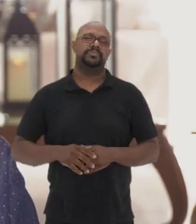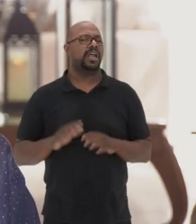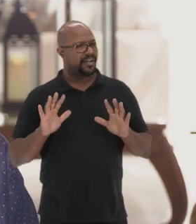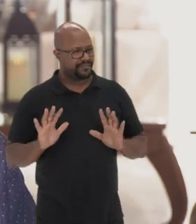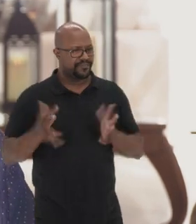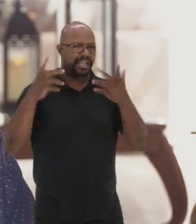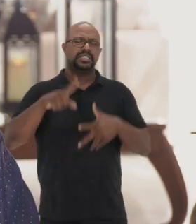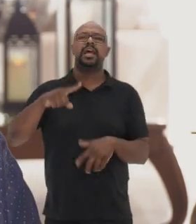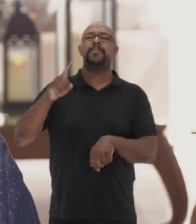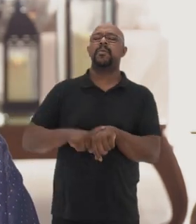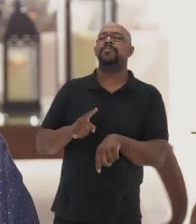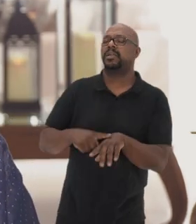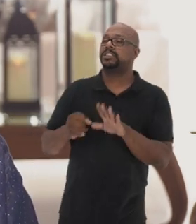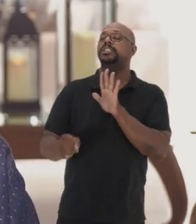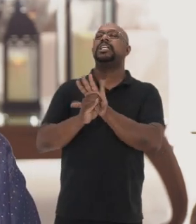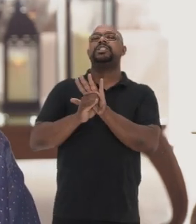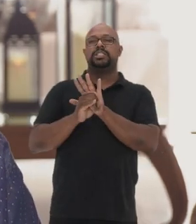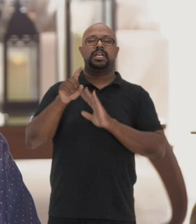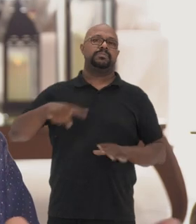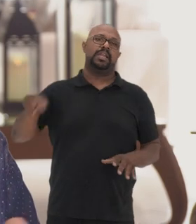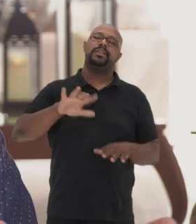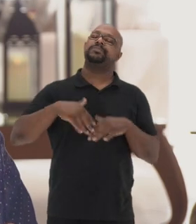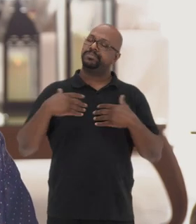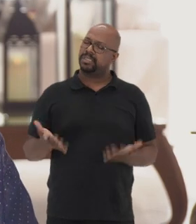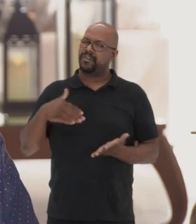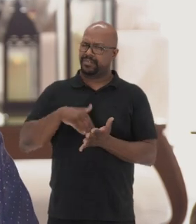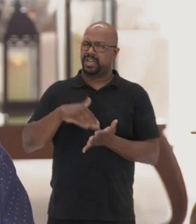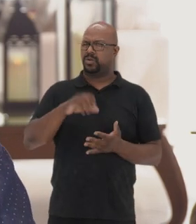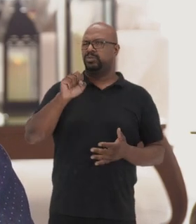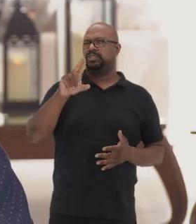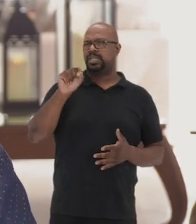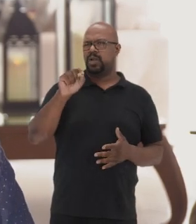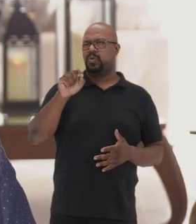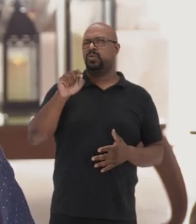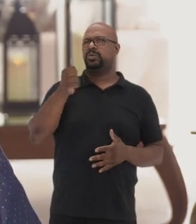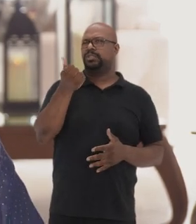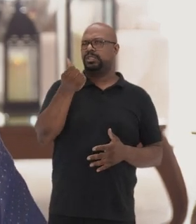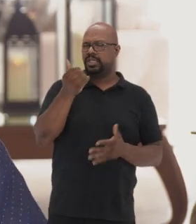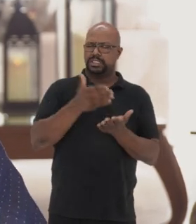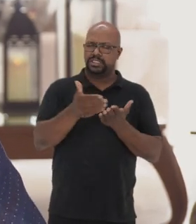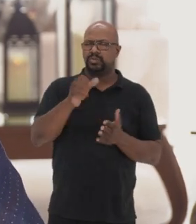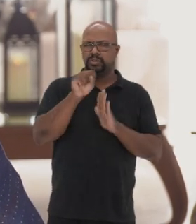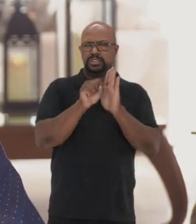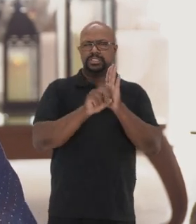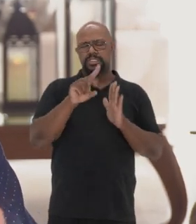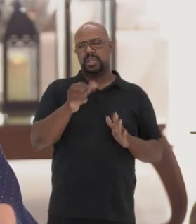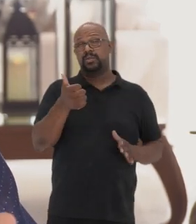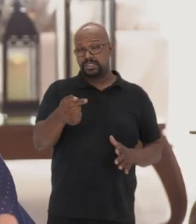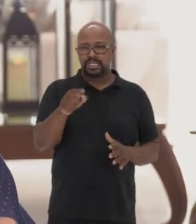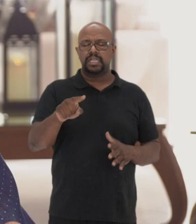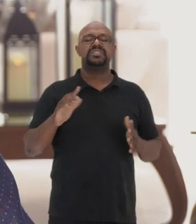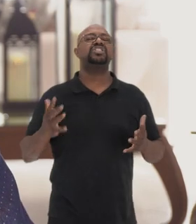festas eram um momento de identidade para eles portanto Nesse final do século XVI início do século 17 Ele se divertiu